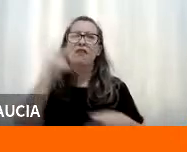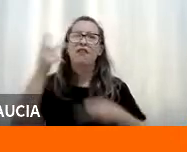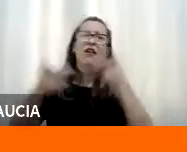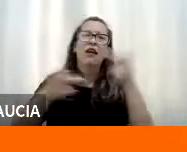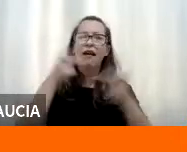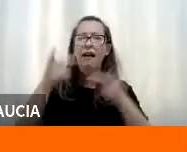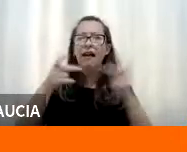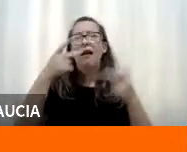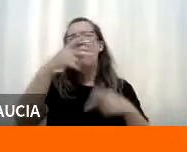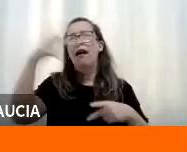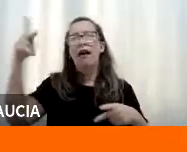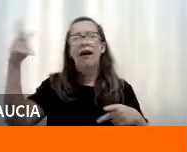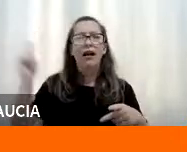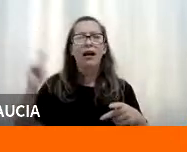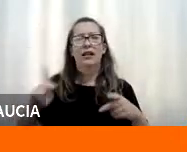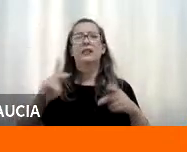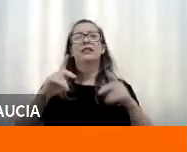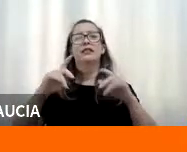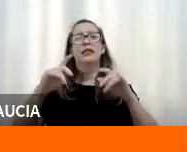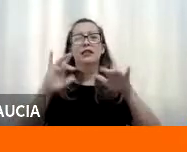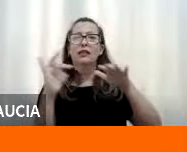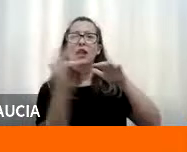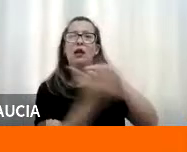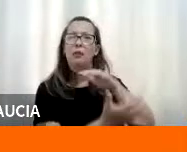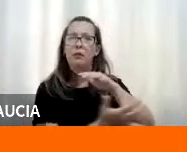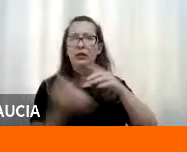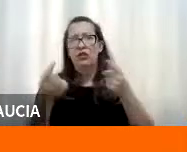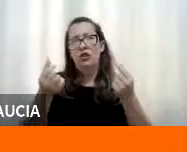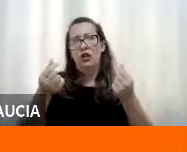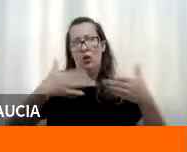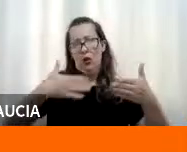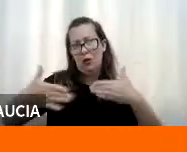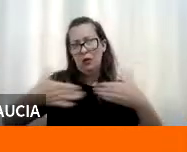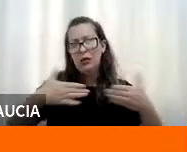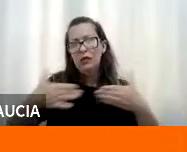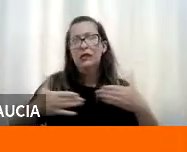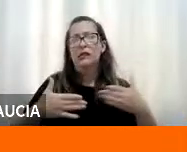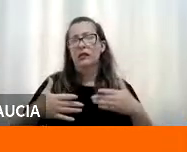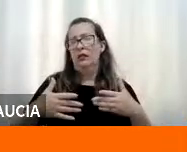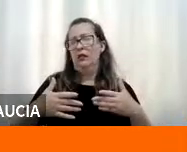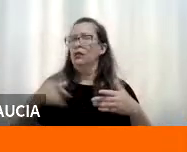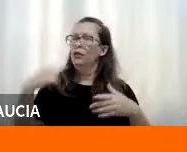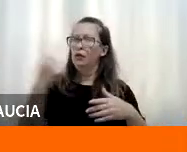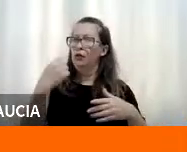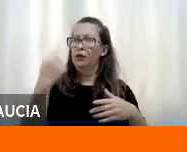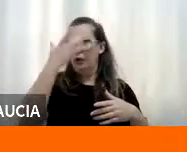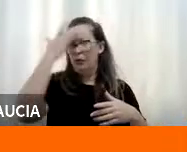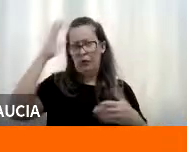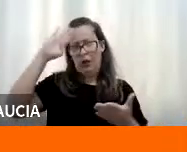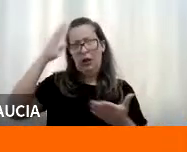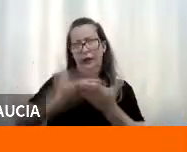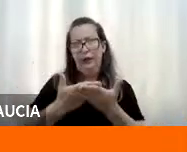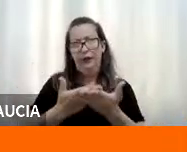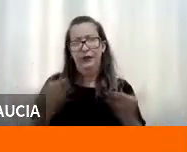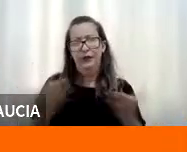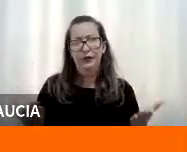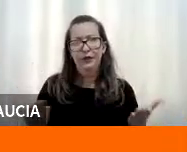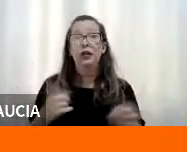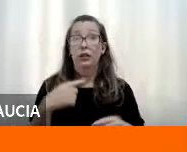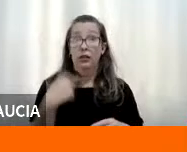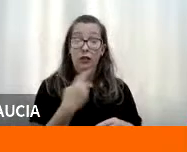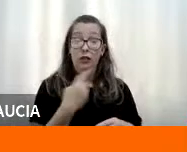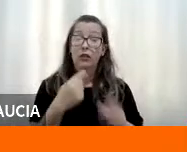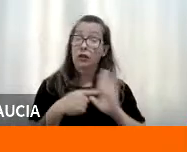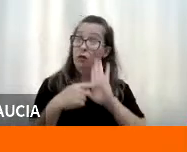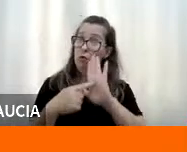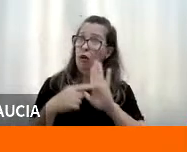mídia comercial, né, e que é introjetado, as pessoas todas acham que é isso mesmo, né? E a gente faz questão de dizer que a